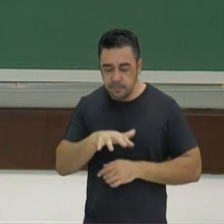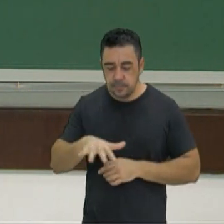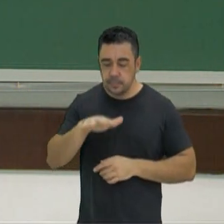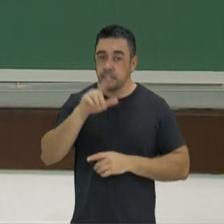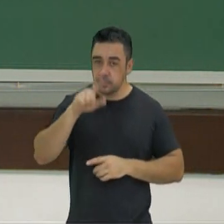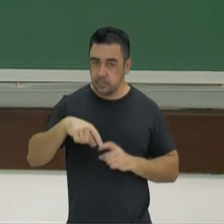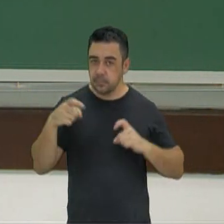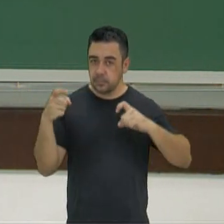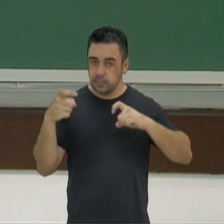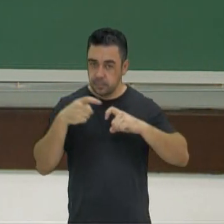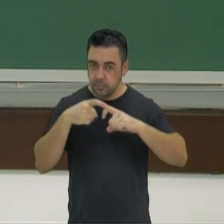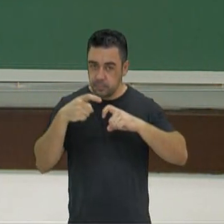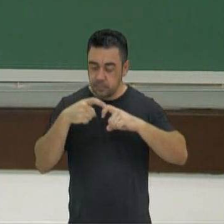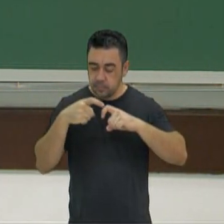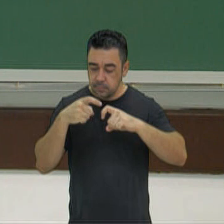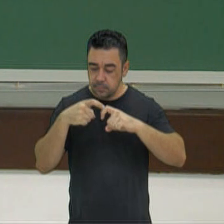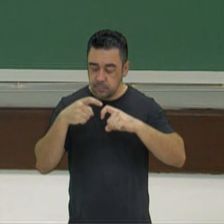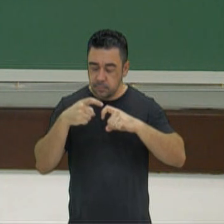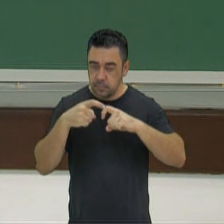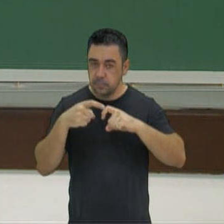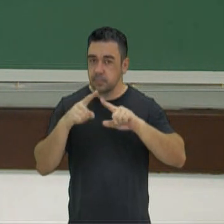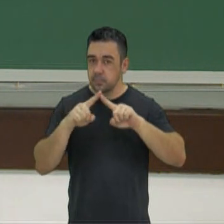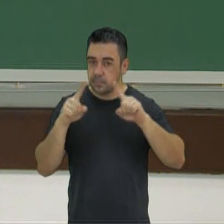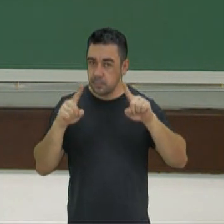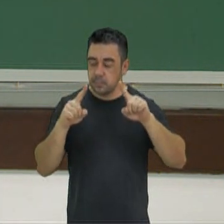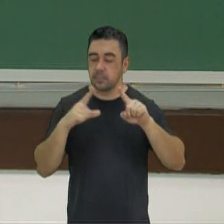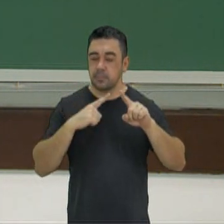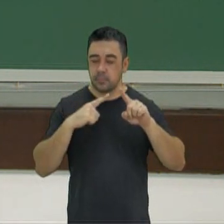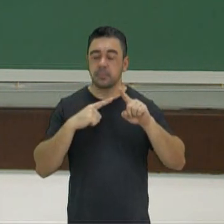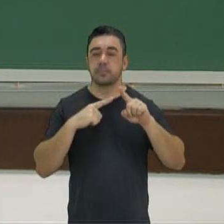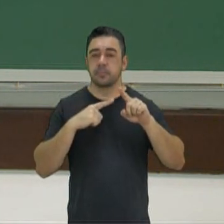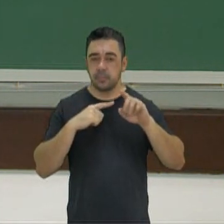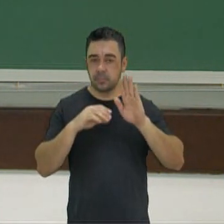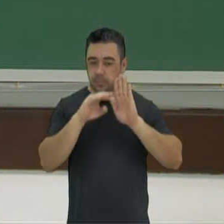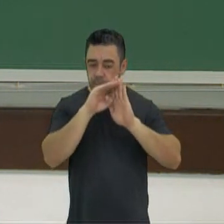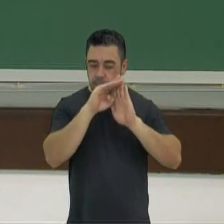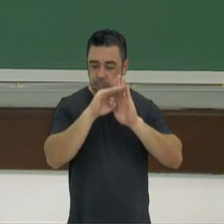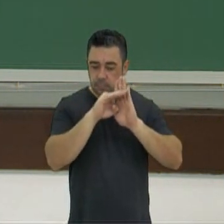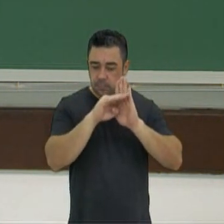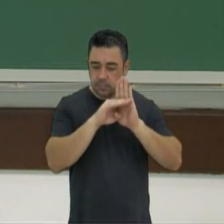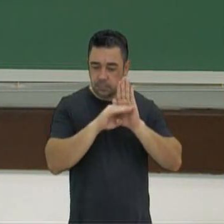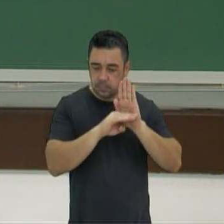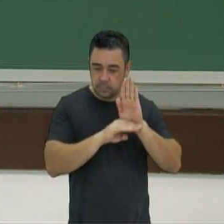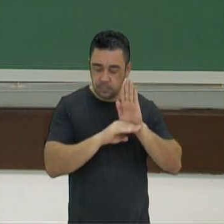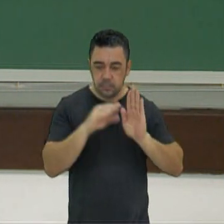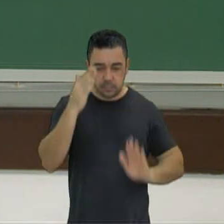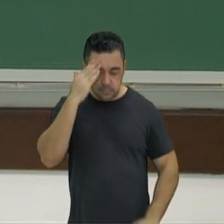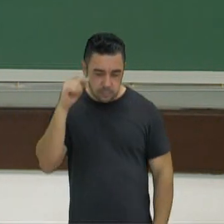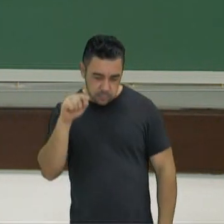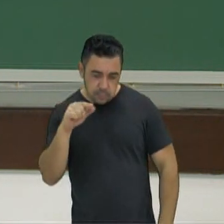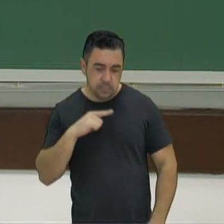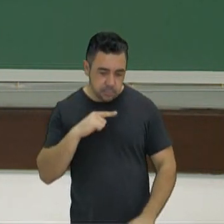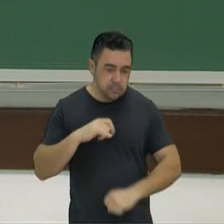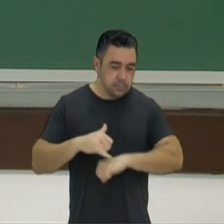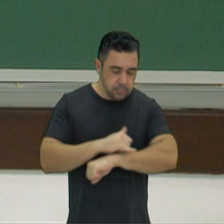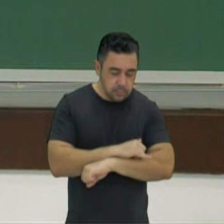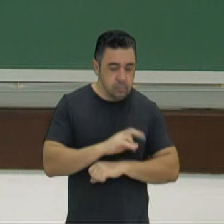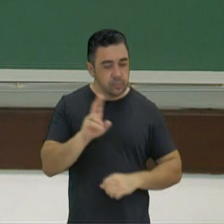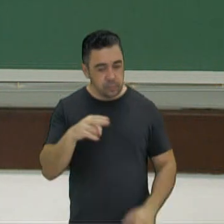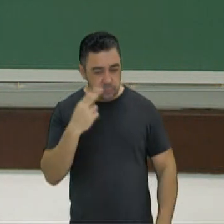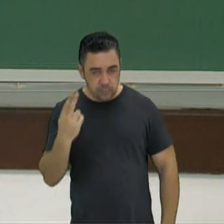médica e ele tem alguns parâmetros que podem ser utilizados para dizer se uma pessoa está com excesso de peso